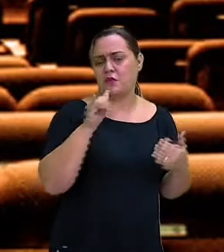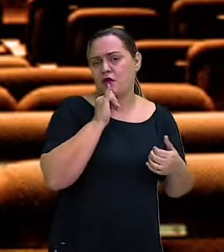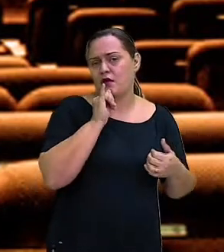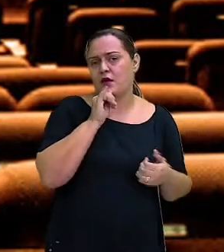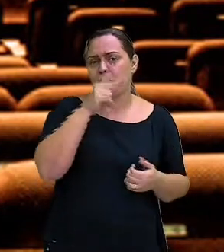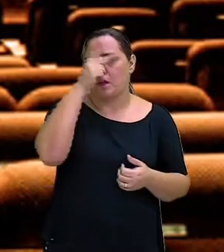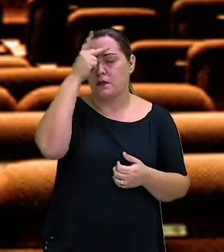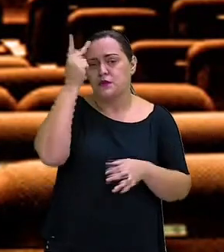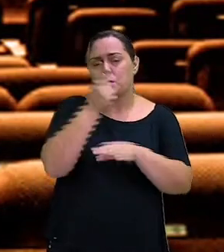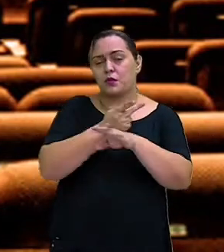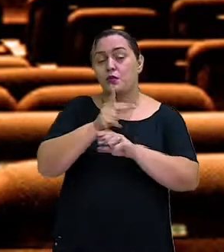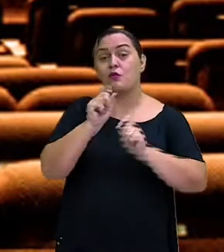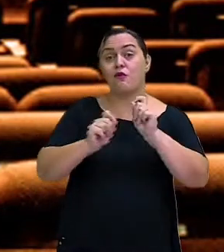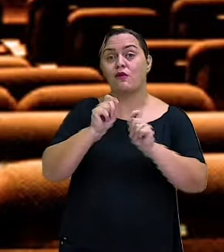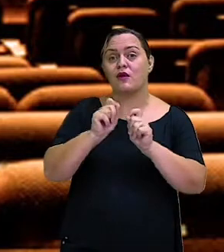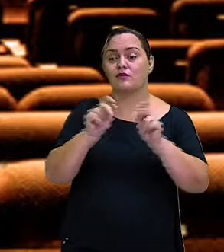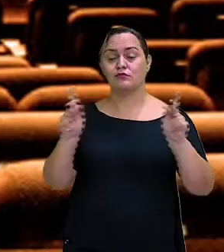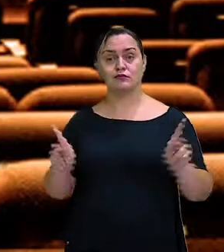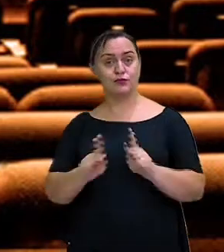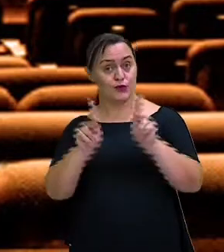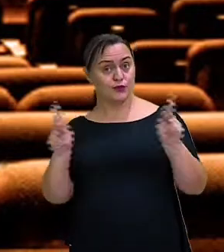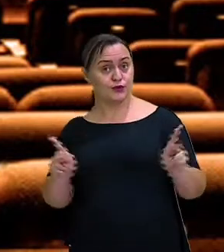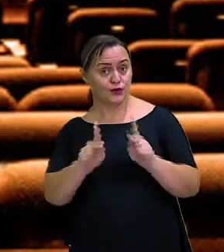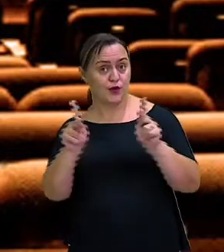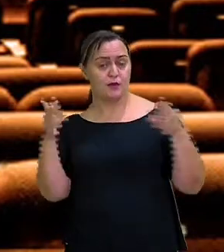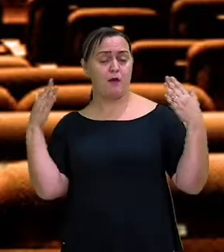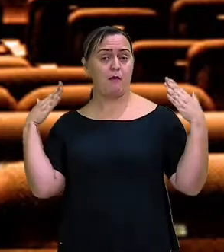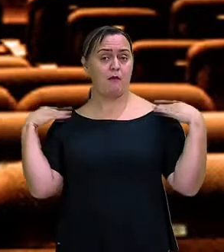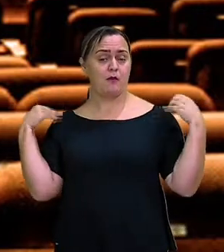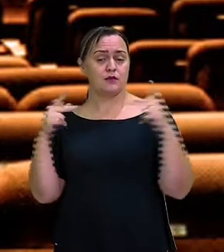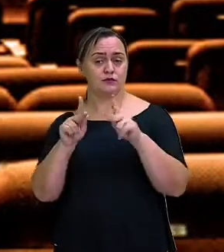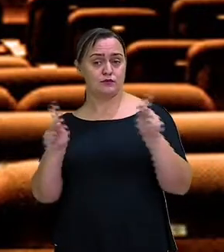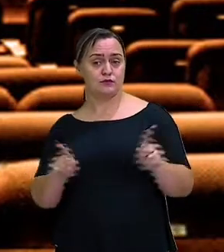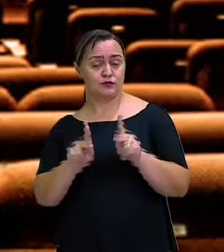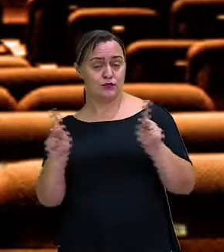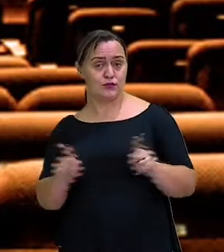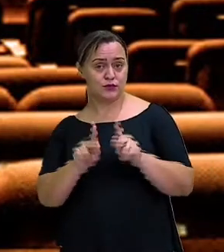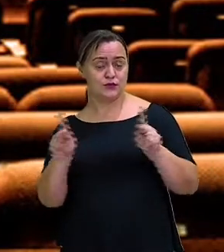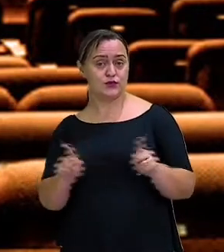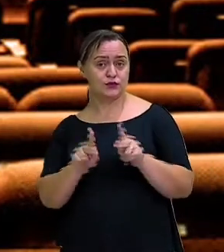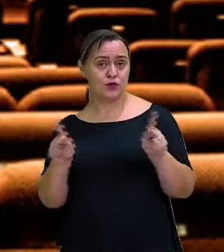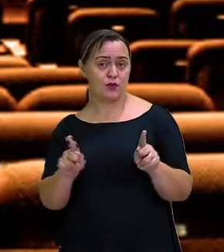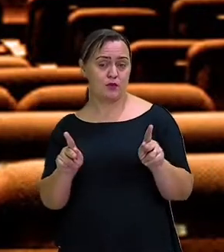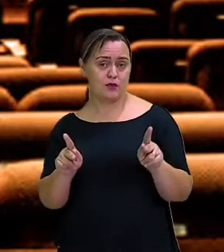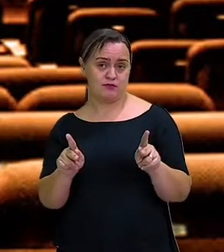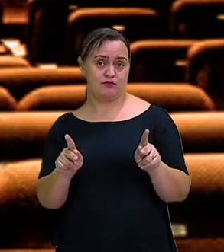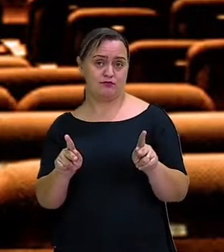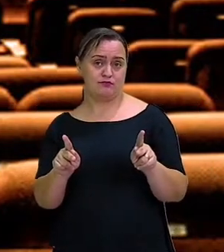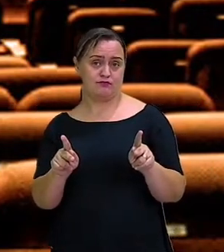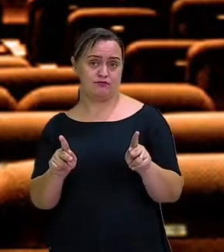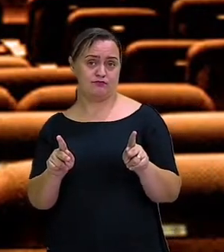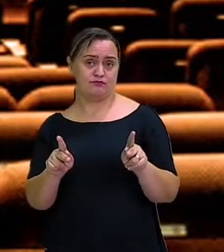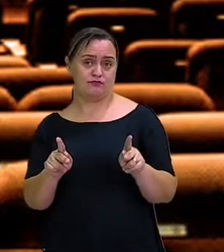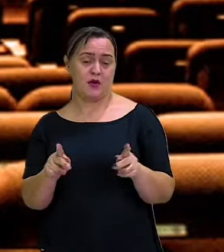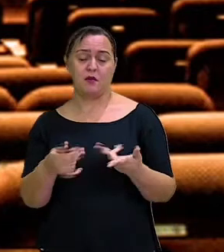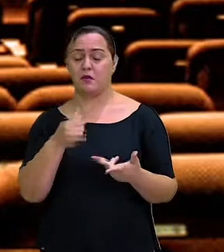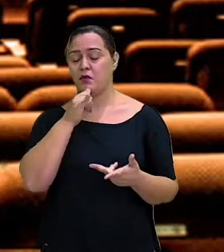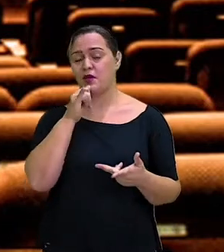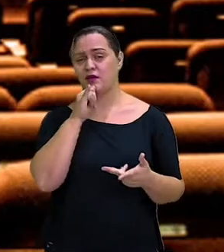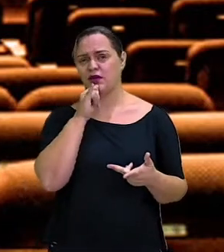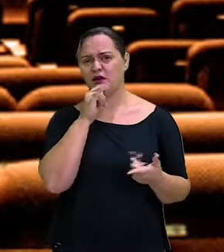pela maior segurança e praticidade. Mas se engana quem pensa que o fim das salas de